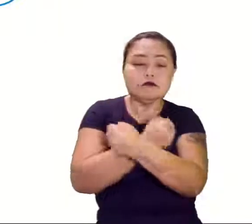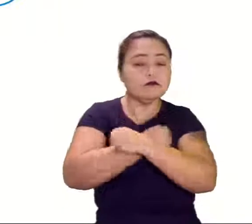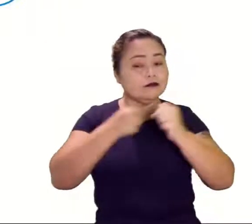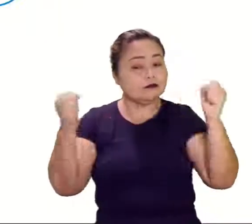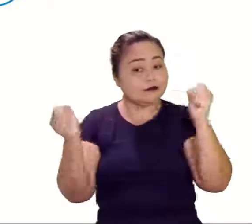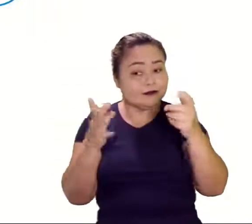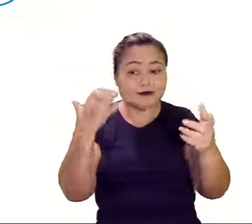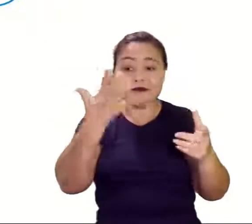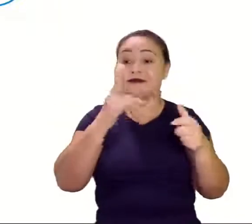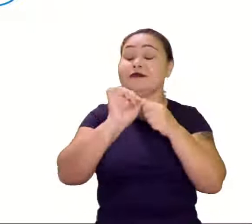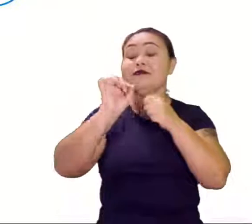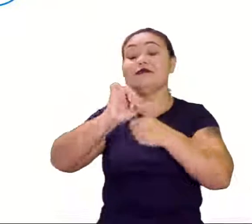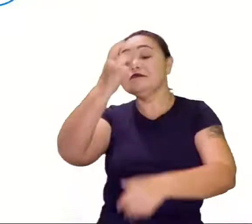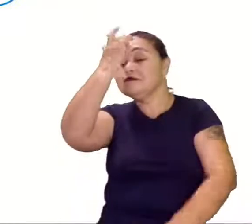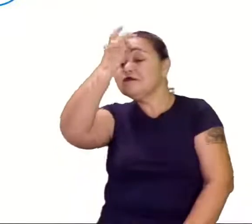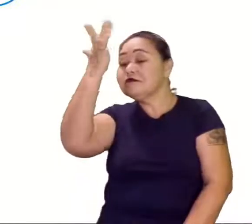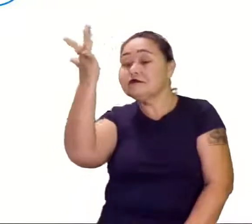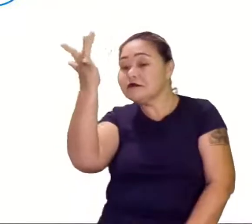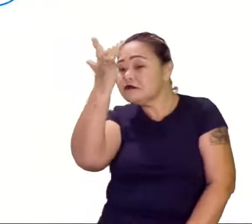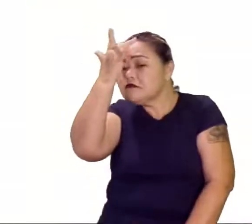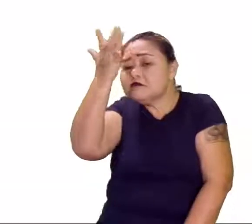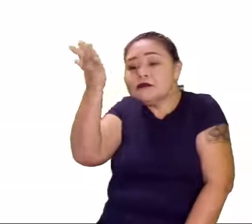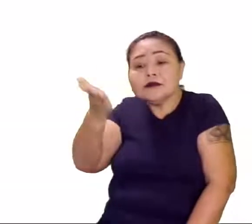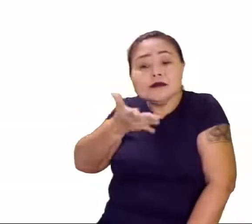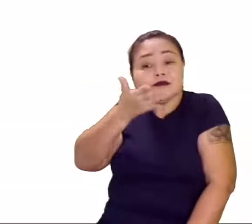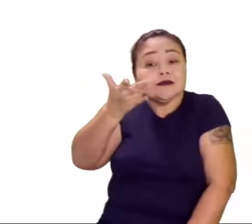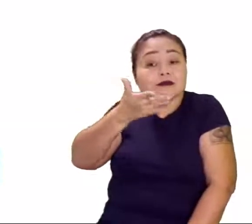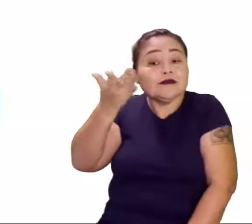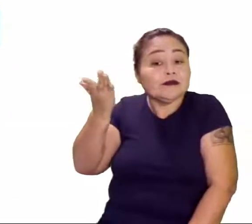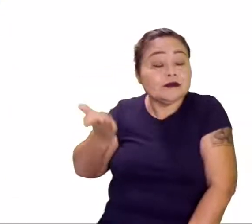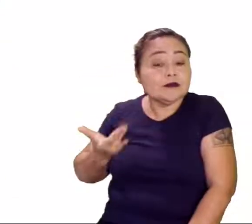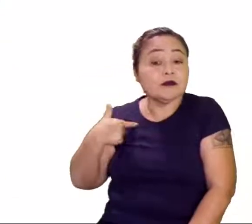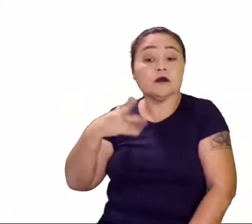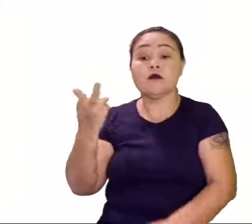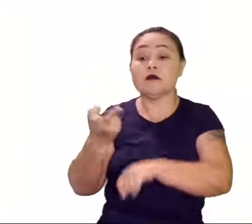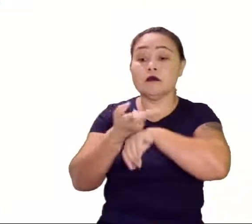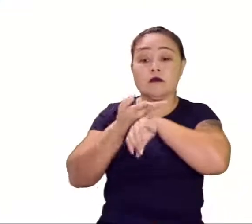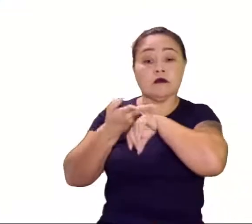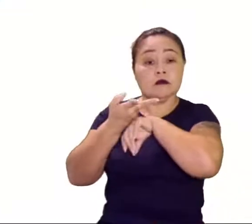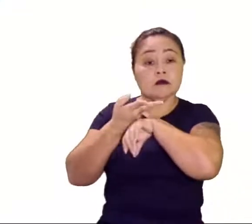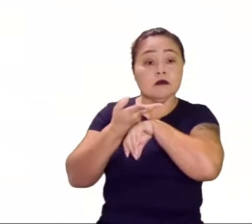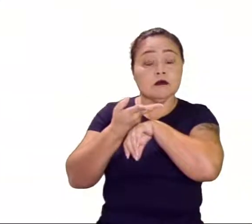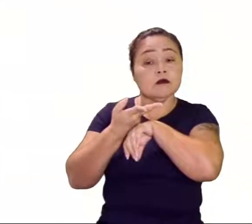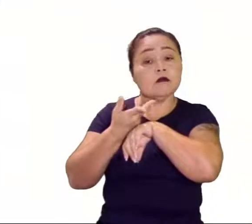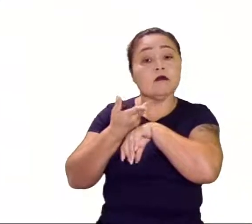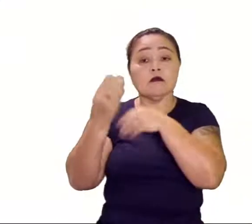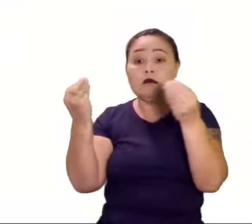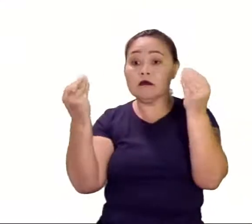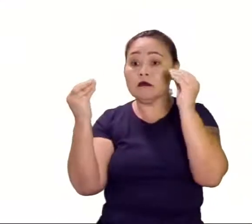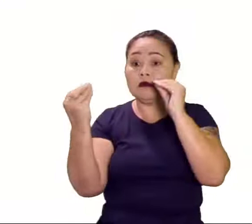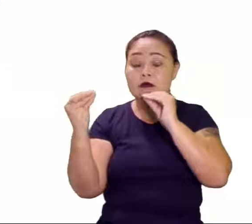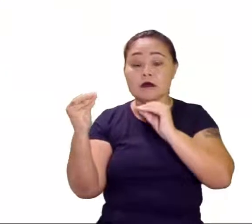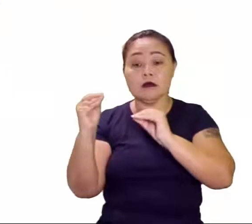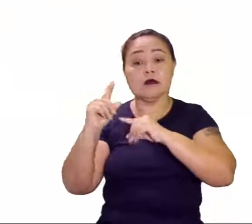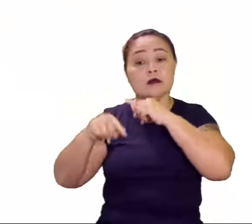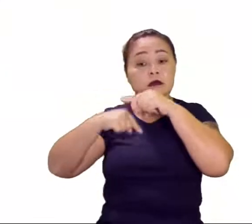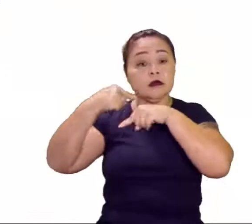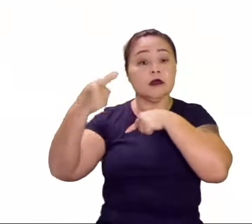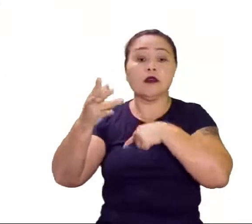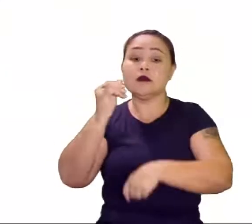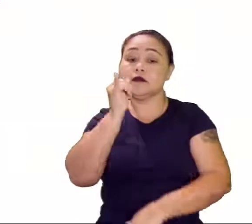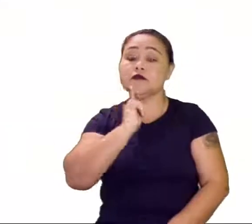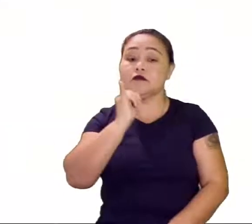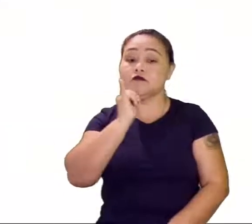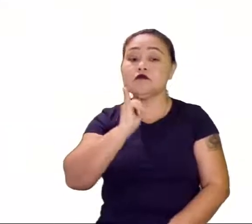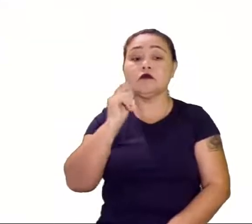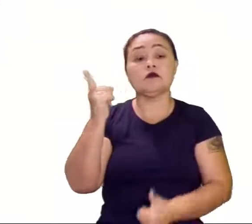gaiteiro, porque aí é fácil, bem facinho, porque é só a gente procurar construir, né, a nossa progressão. Por